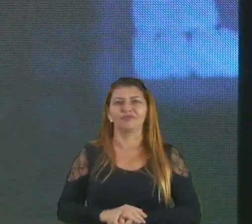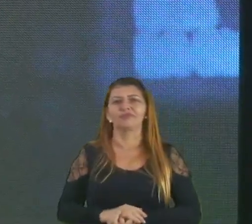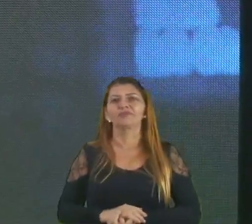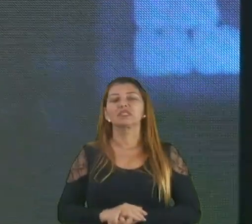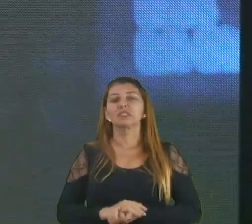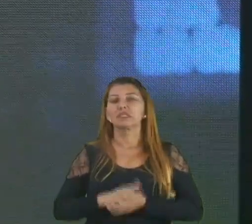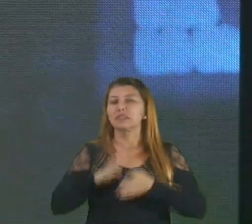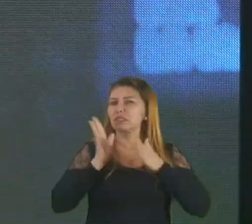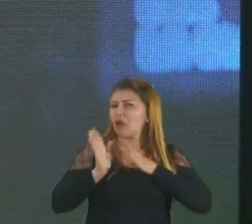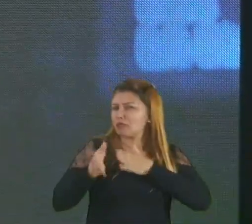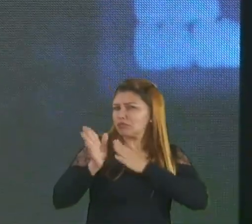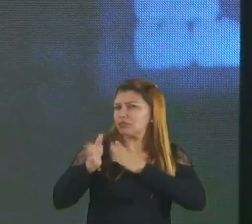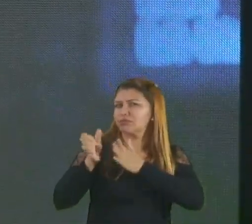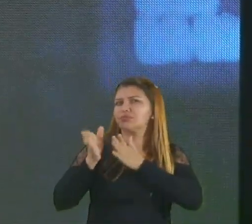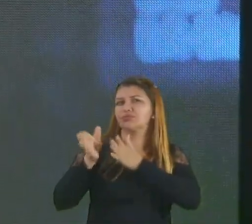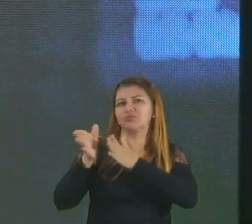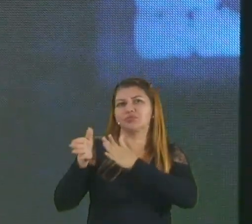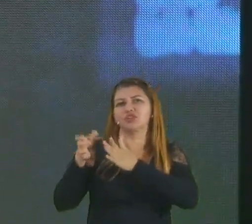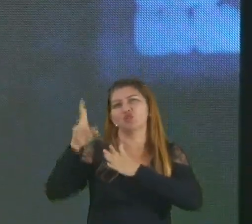Estamos caminhando para lá.